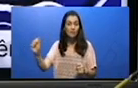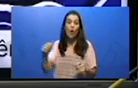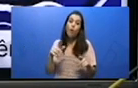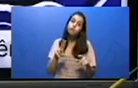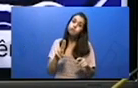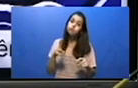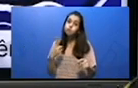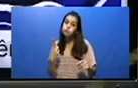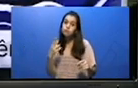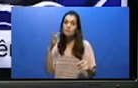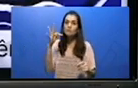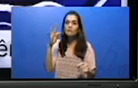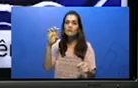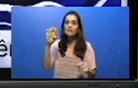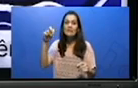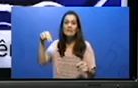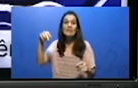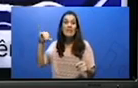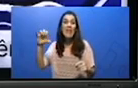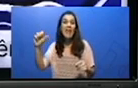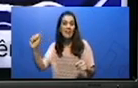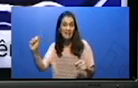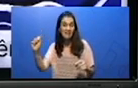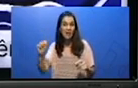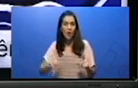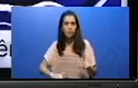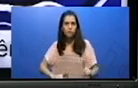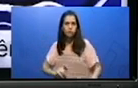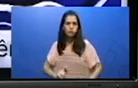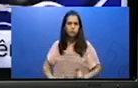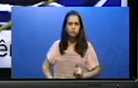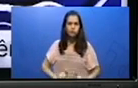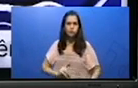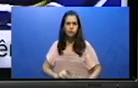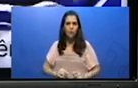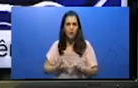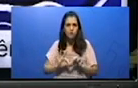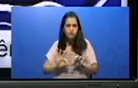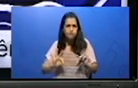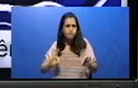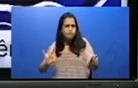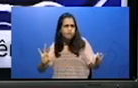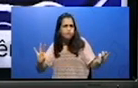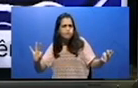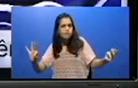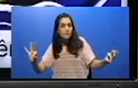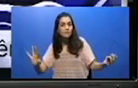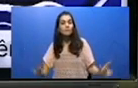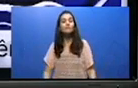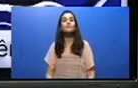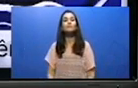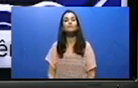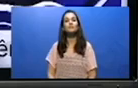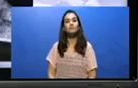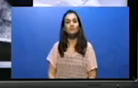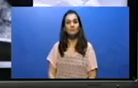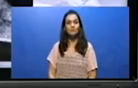vermes, esse aqui é um verme muito utilizado no estudo dos plateumintos. Ao longo dessa aula falarei bastante sobre a